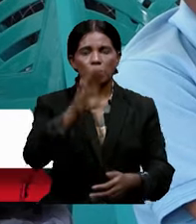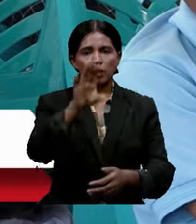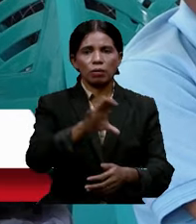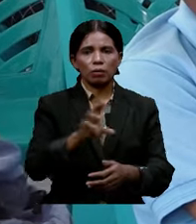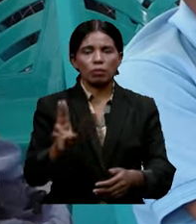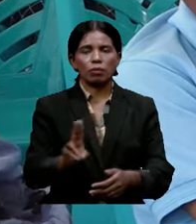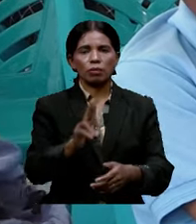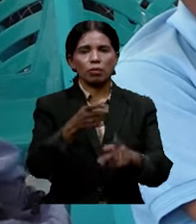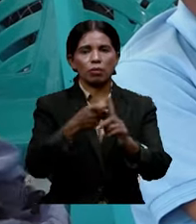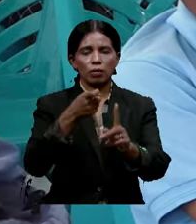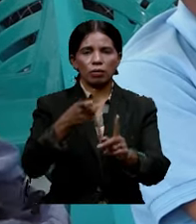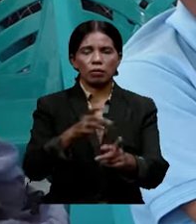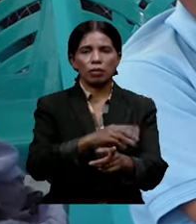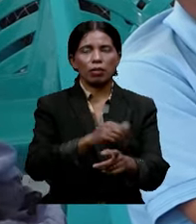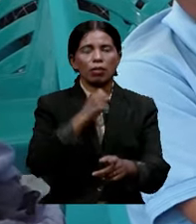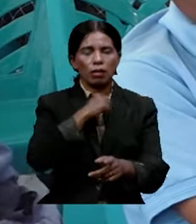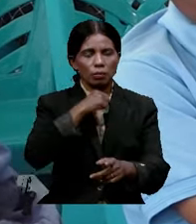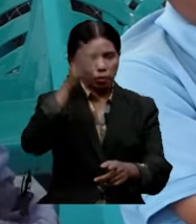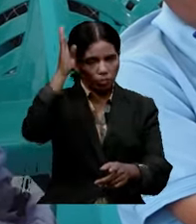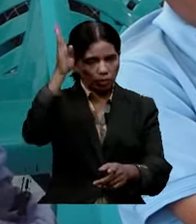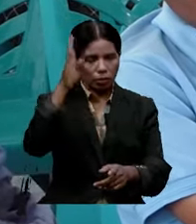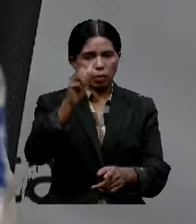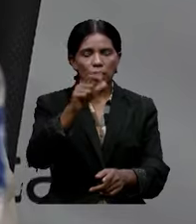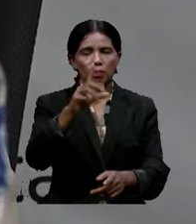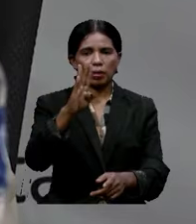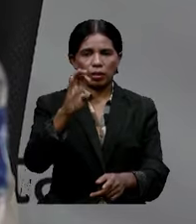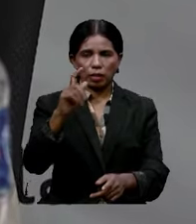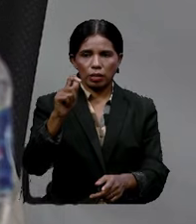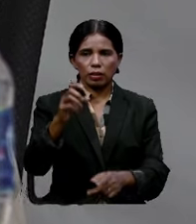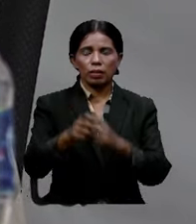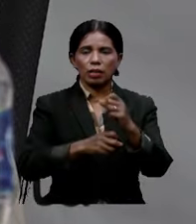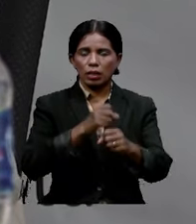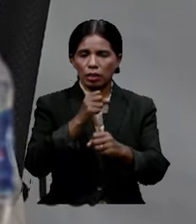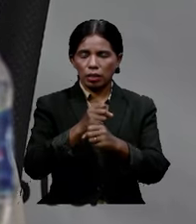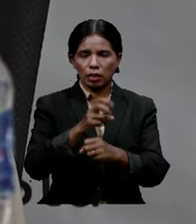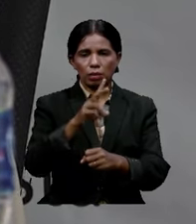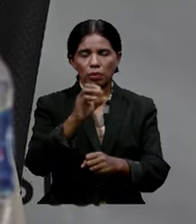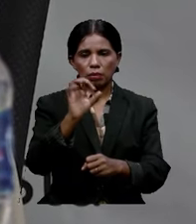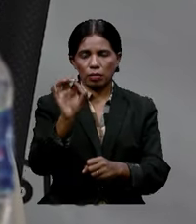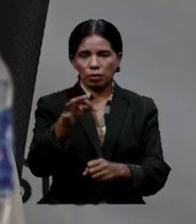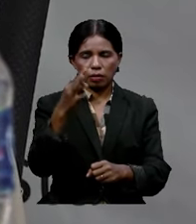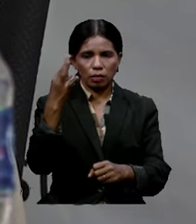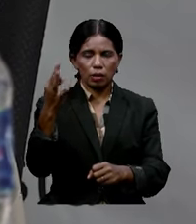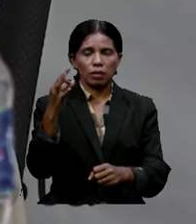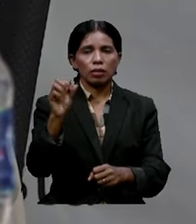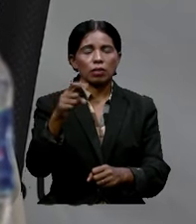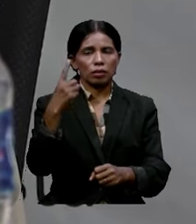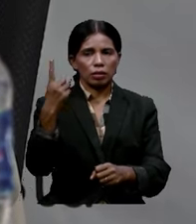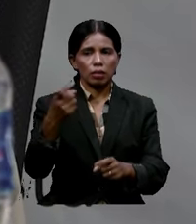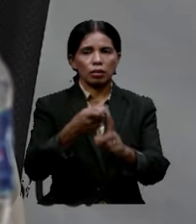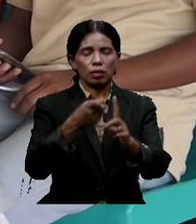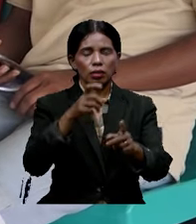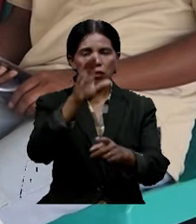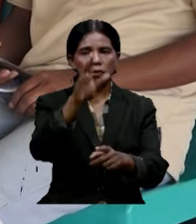Hari Husi Matebia Bispo Dom Alberto Ricardo da Silva e a tina ringo rua Serenida é tan inspiração Husi